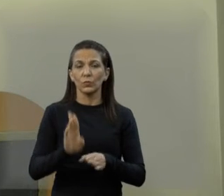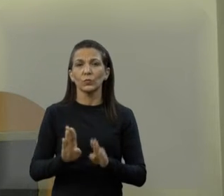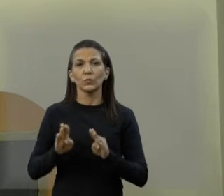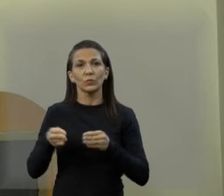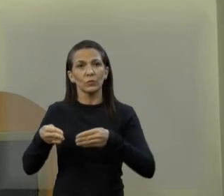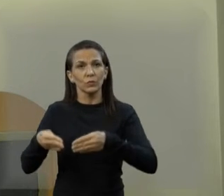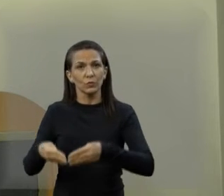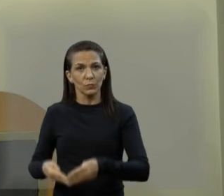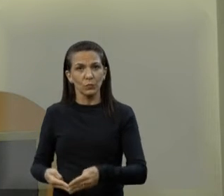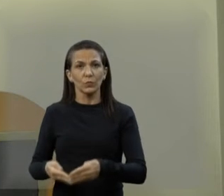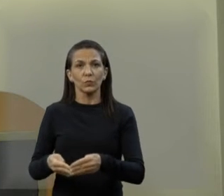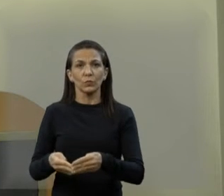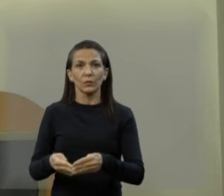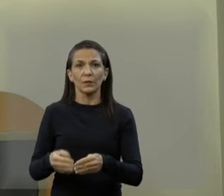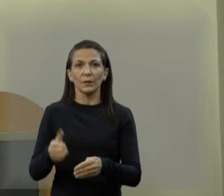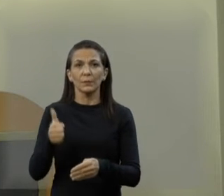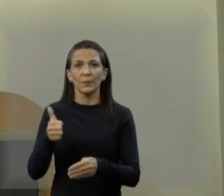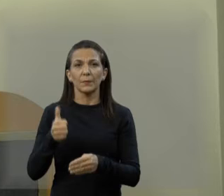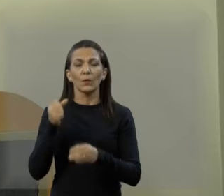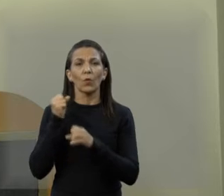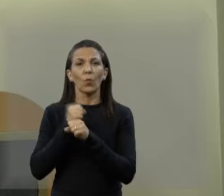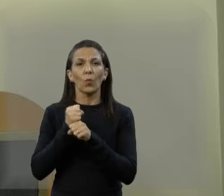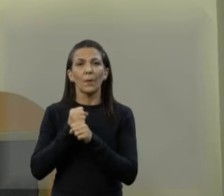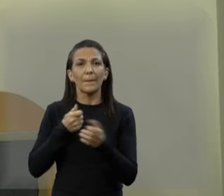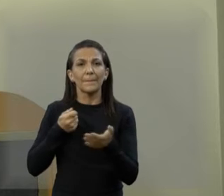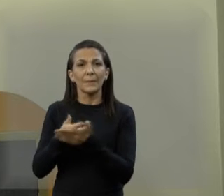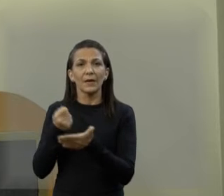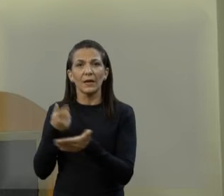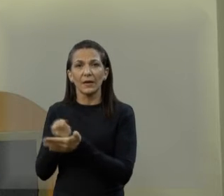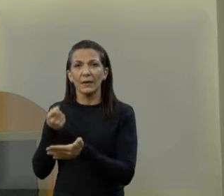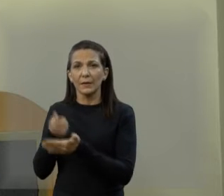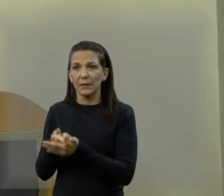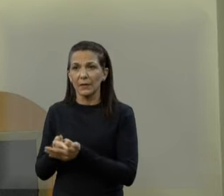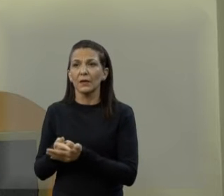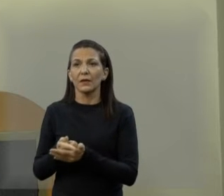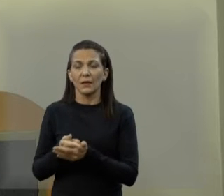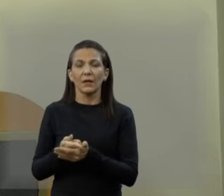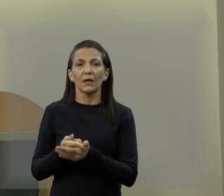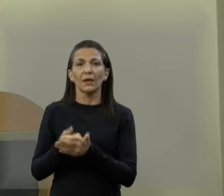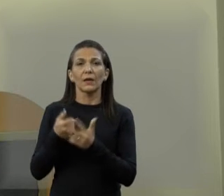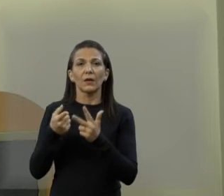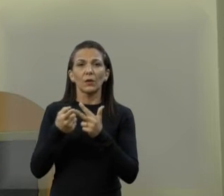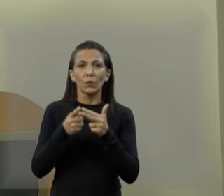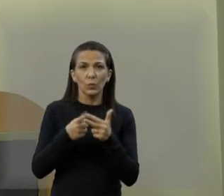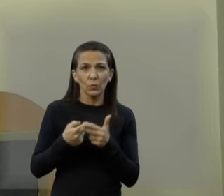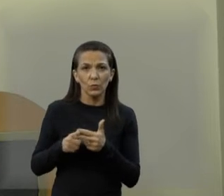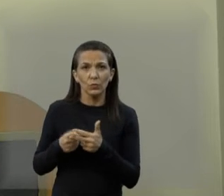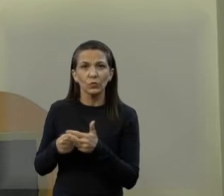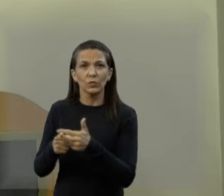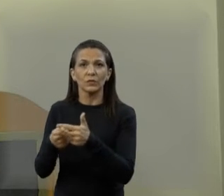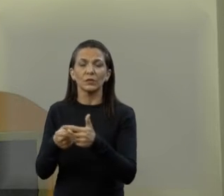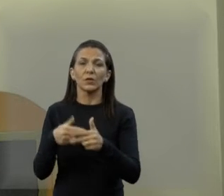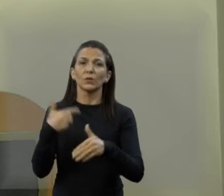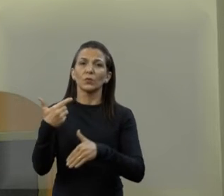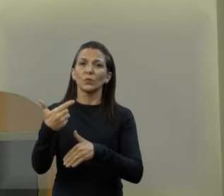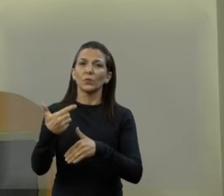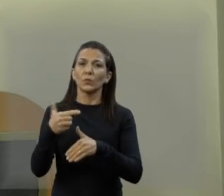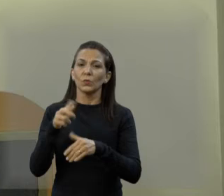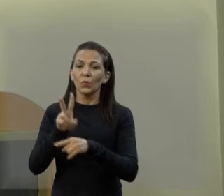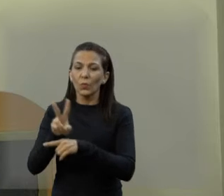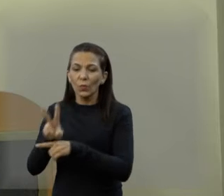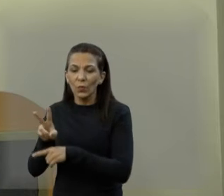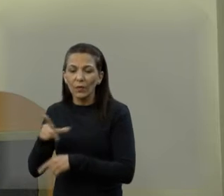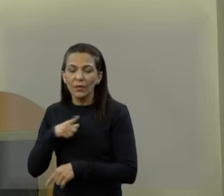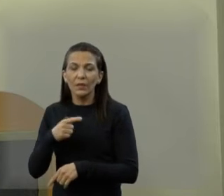sepultura o vencimento da primeira anualidade correspondente aos preços públicos de conservação manutenção Que